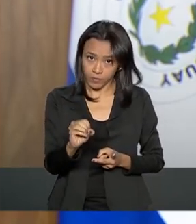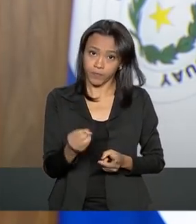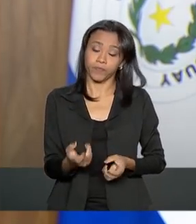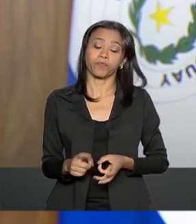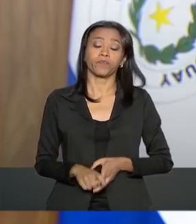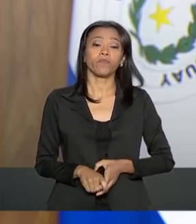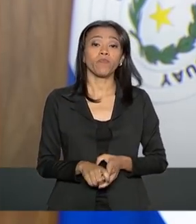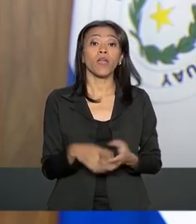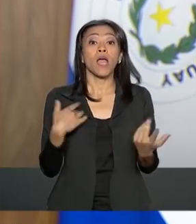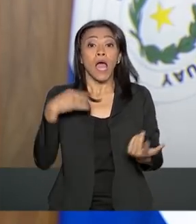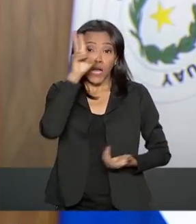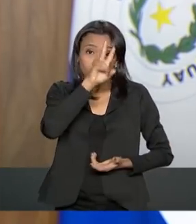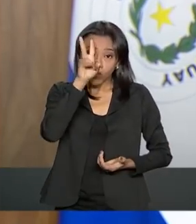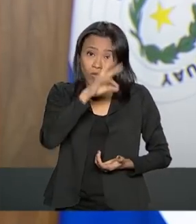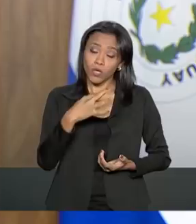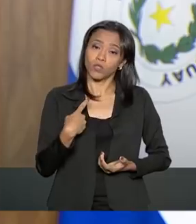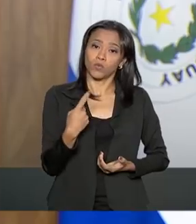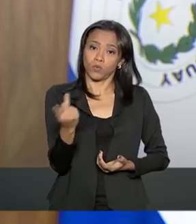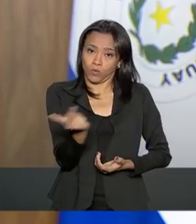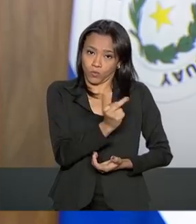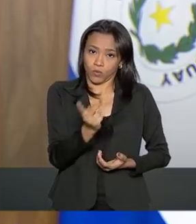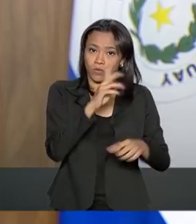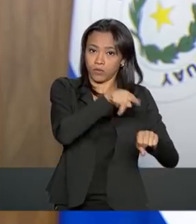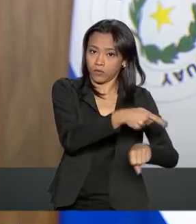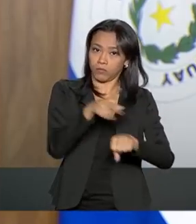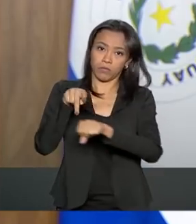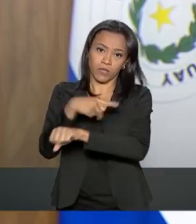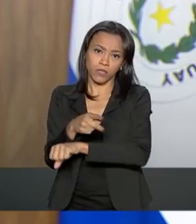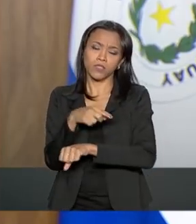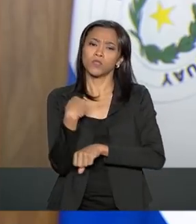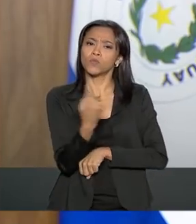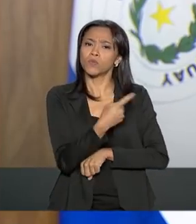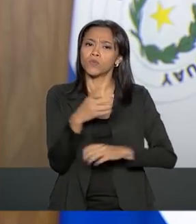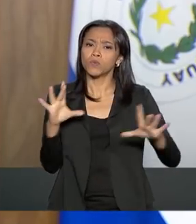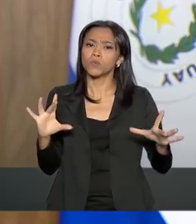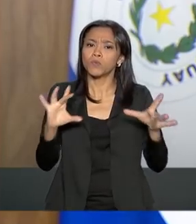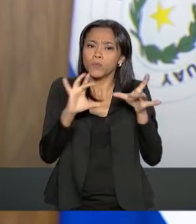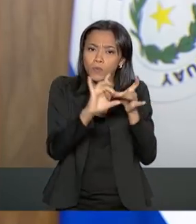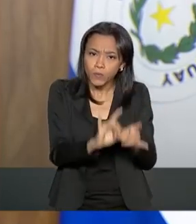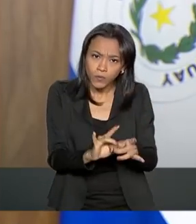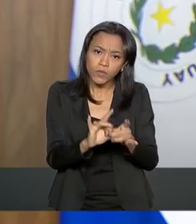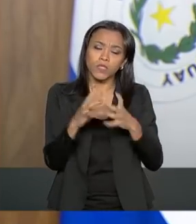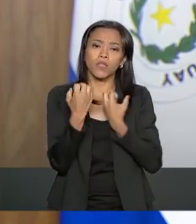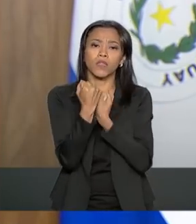dos nossos povos hoje nos une na defesa da liberdade,